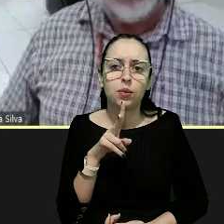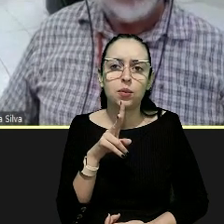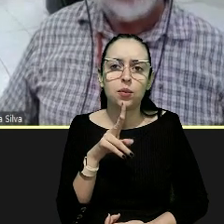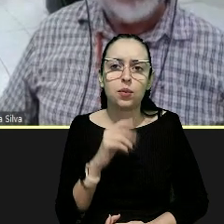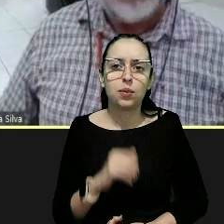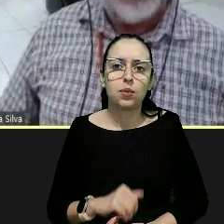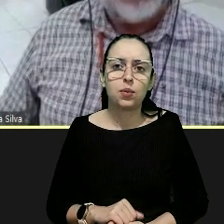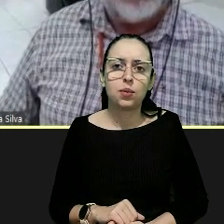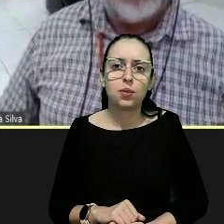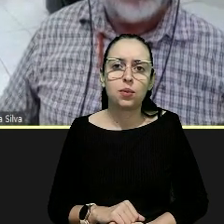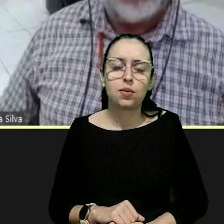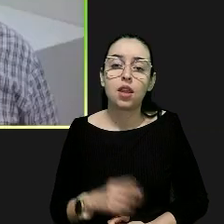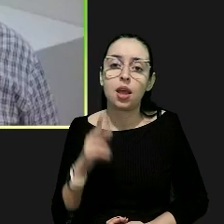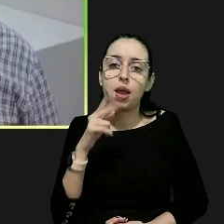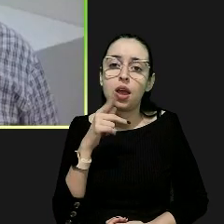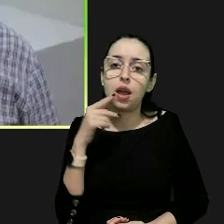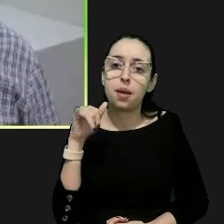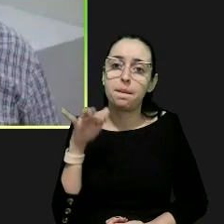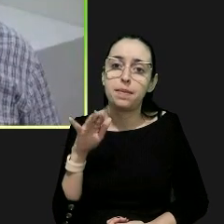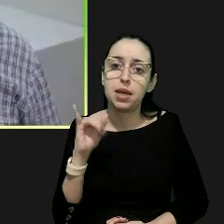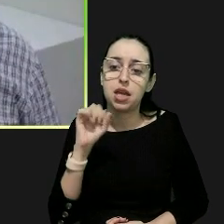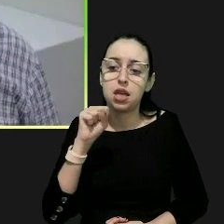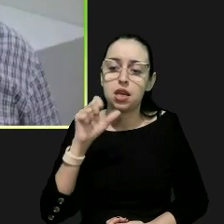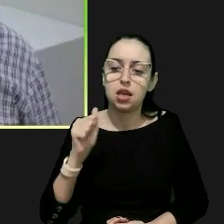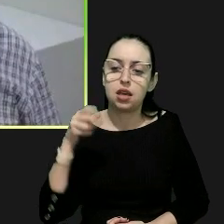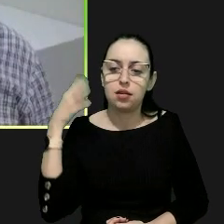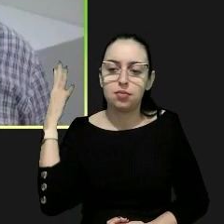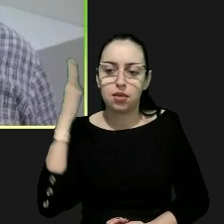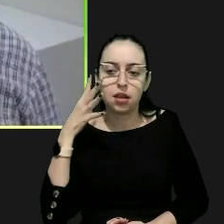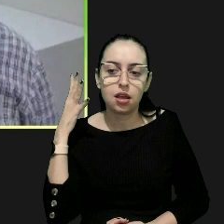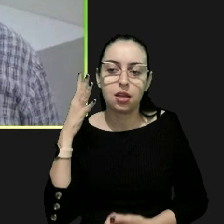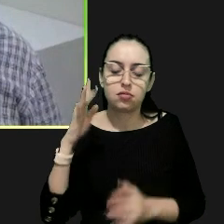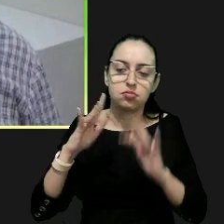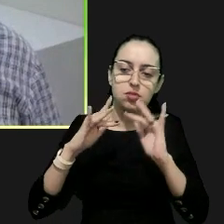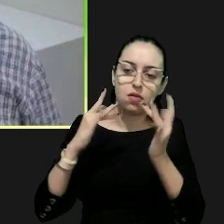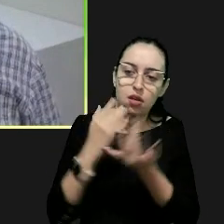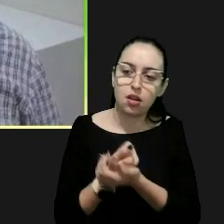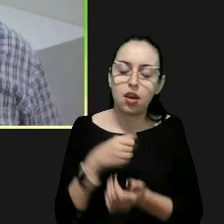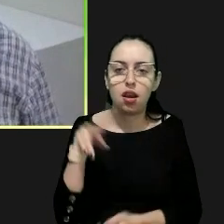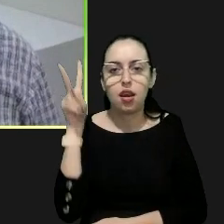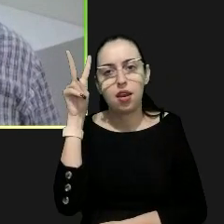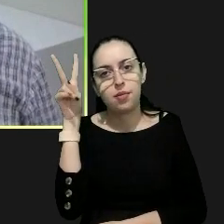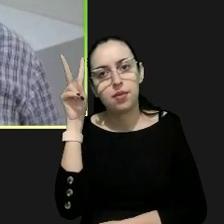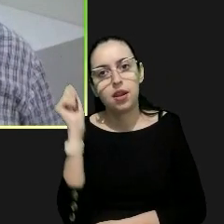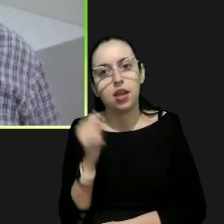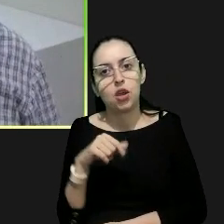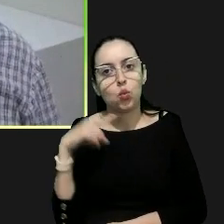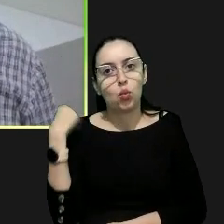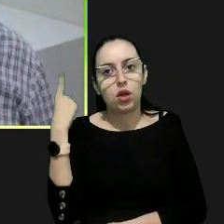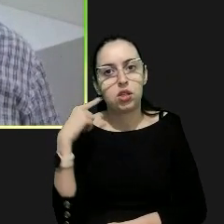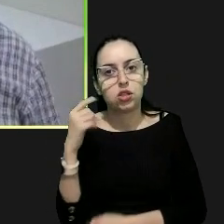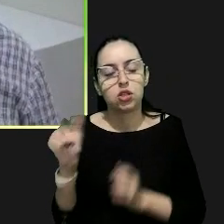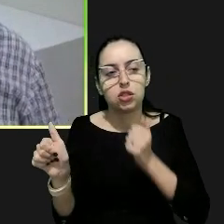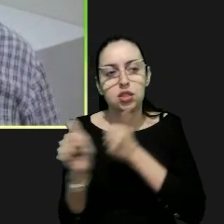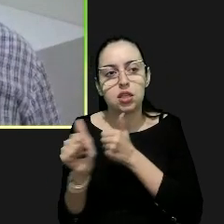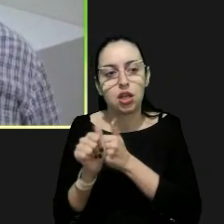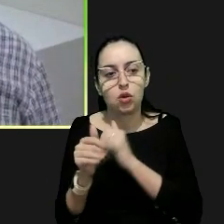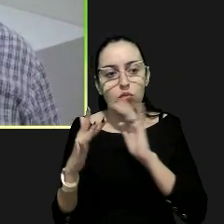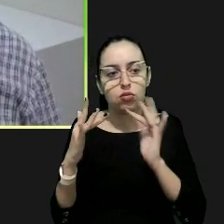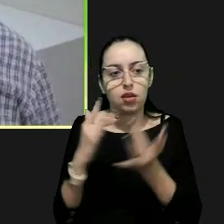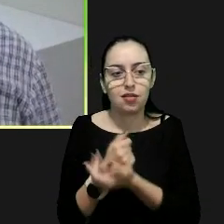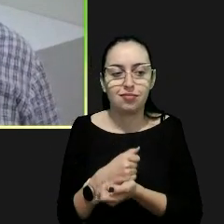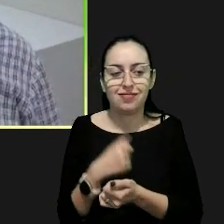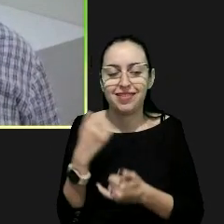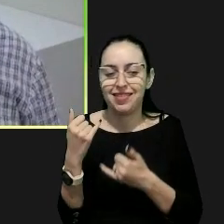vendo a, a Miriam falar e com o assunto de rede social, me lembrei de um advogado